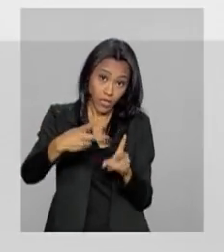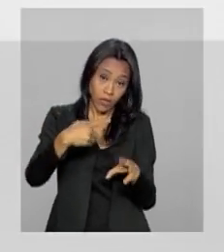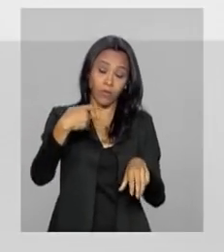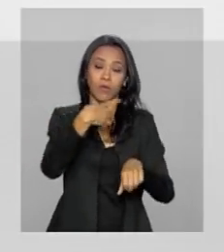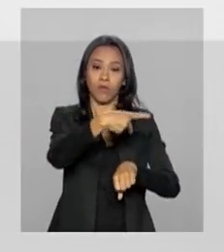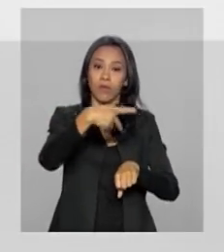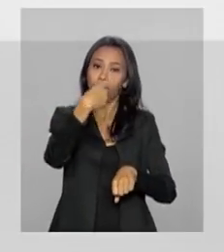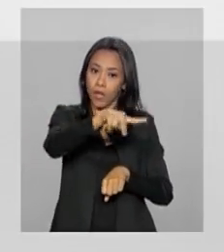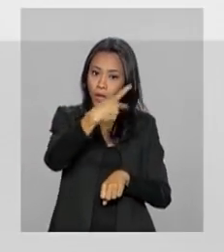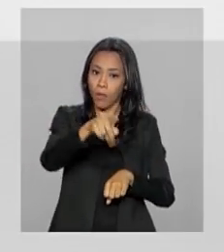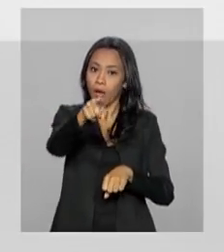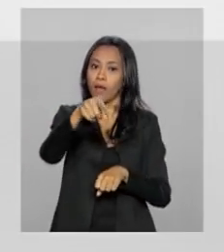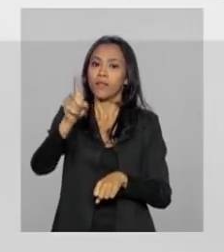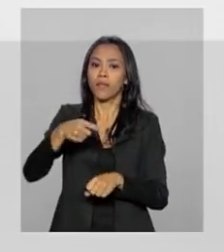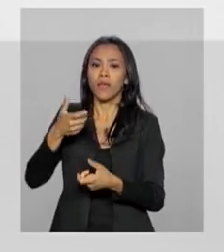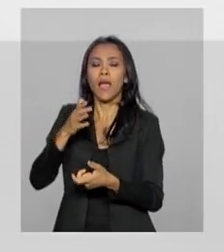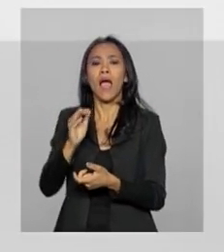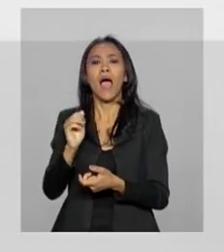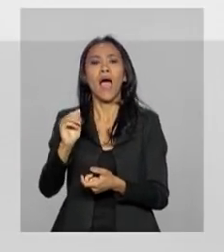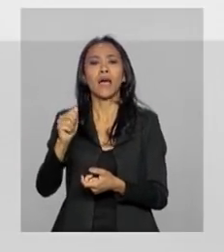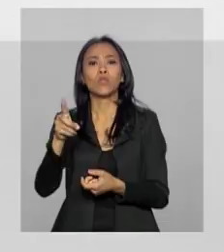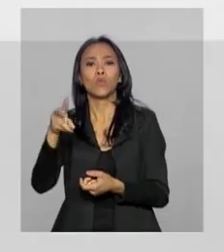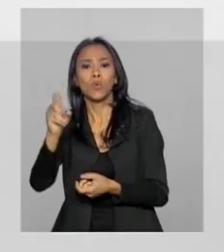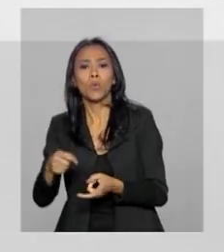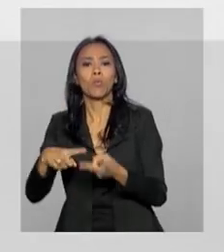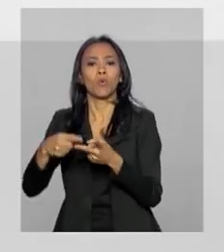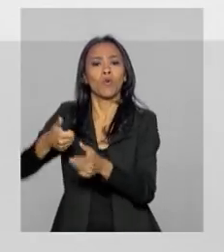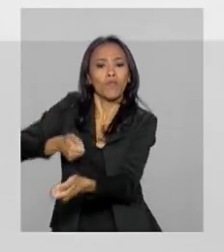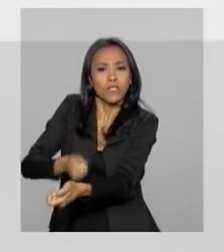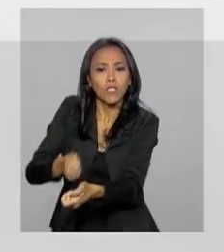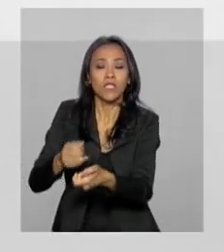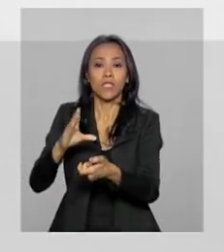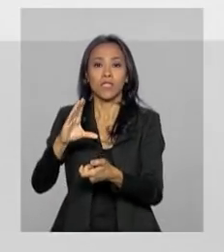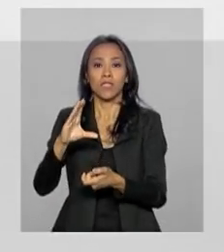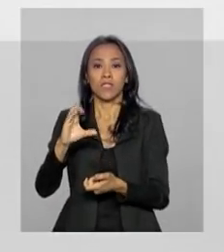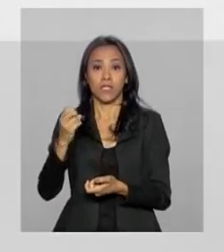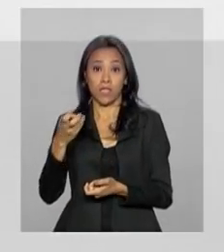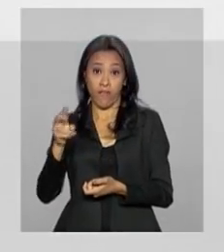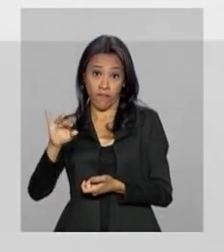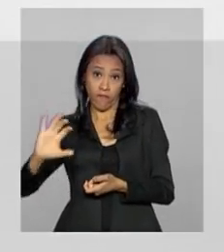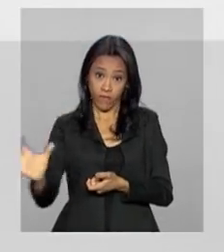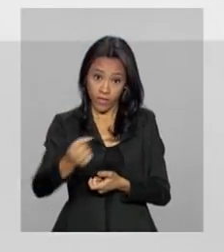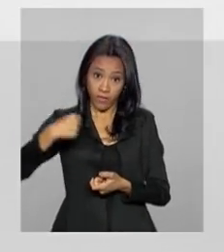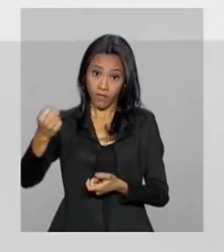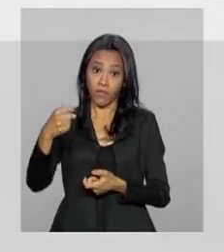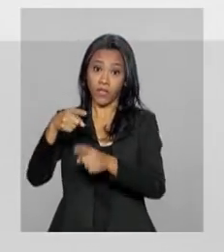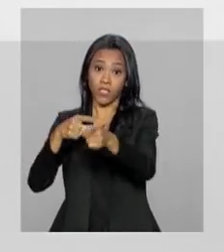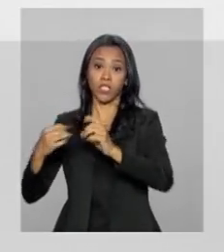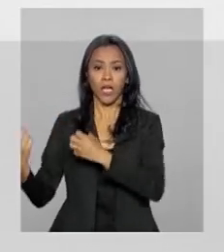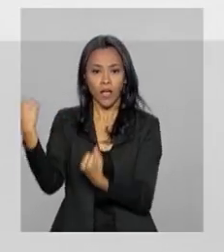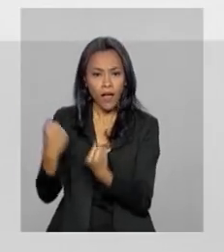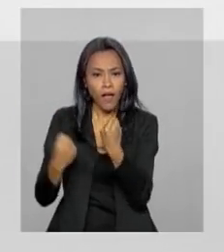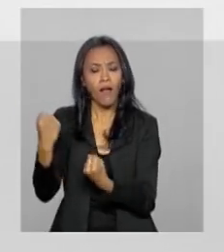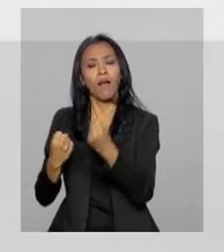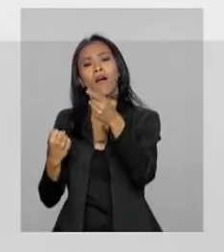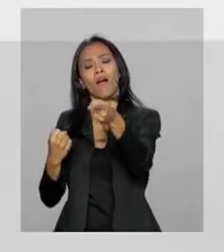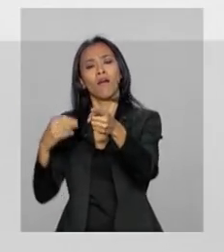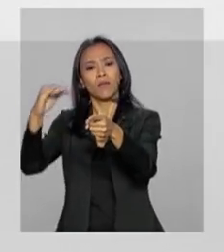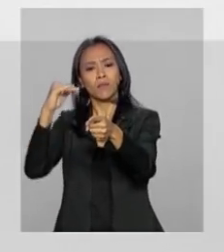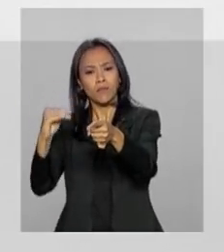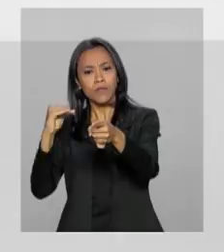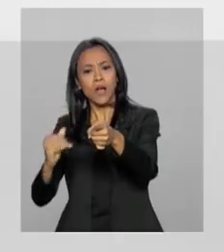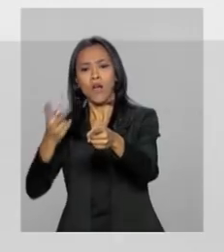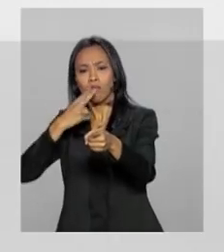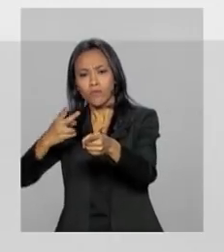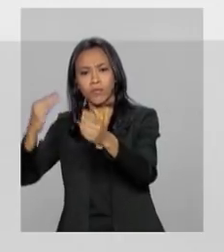incluem adubo e fertilizante cervejas automóveis máquinas agrícolas condutores elétricos